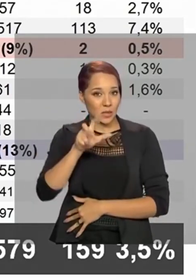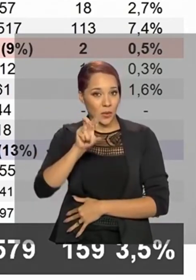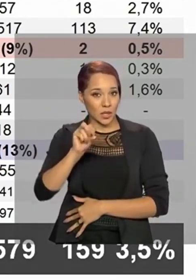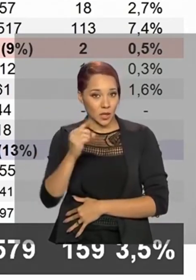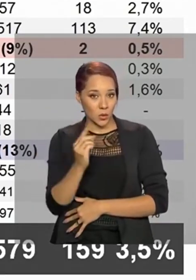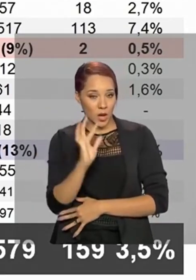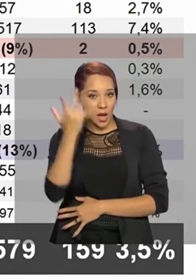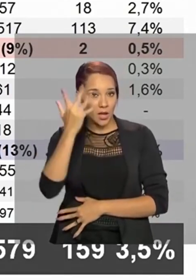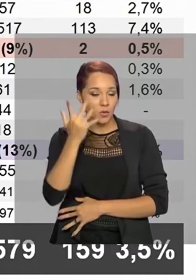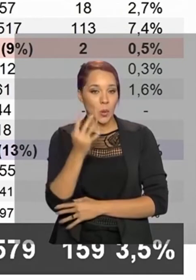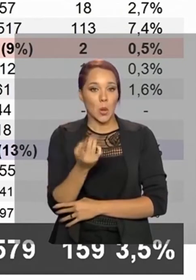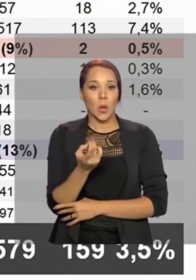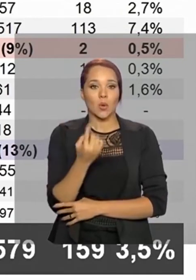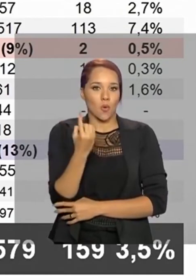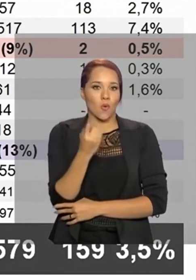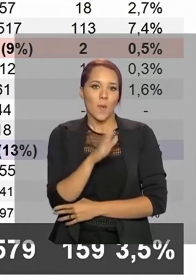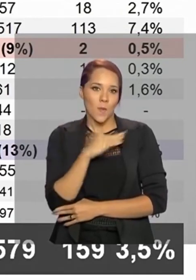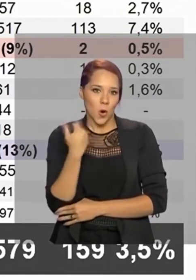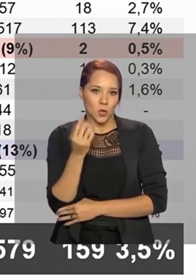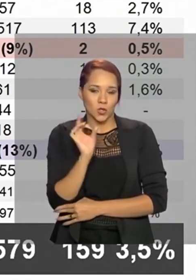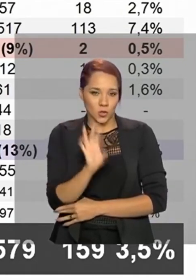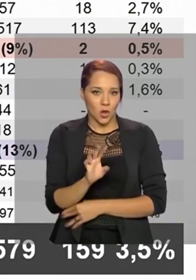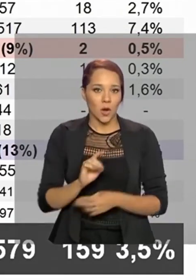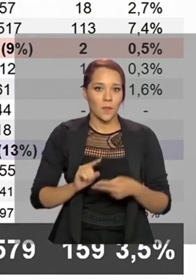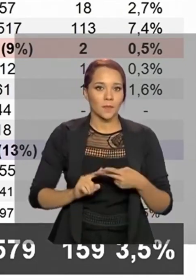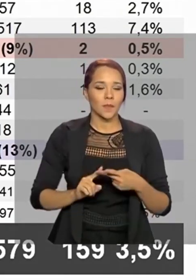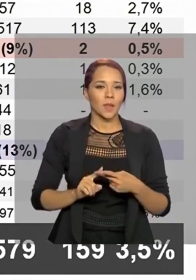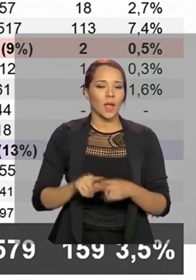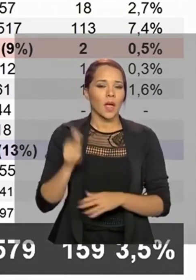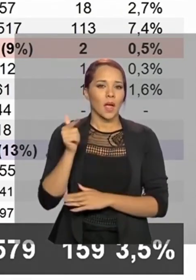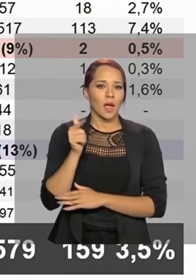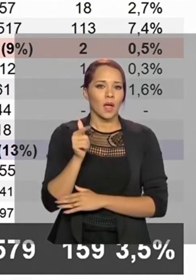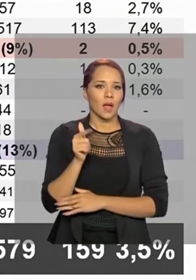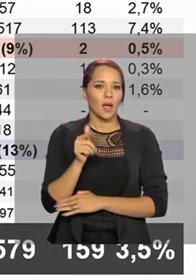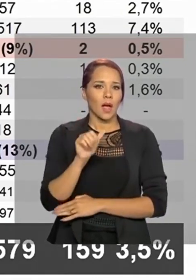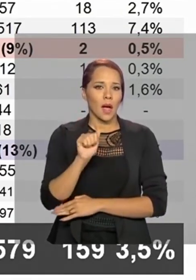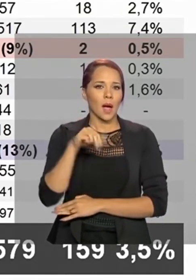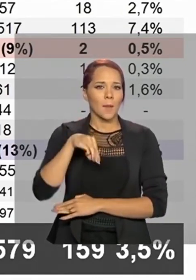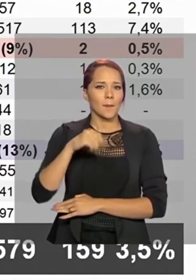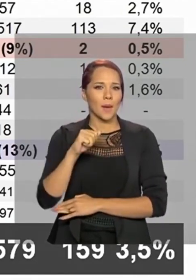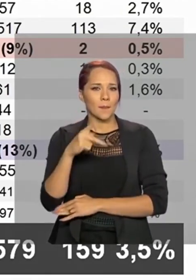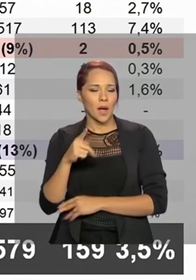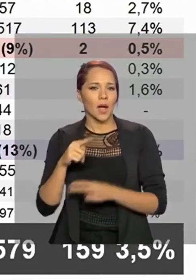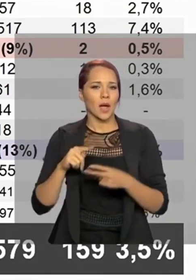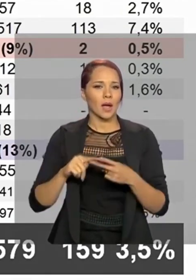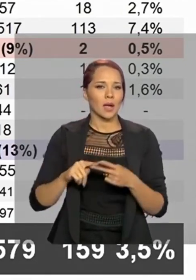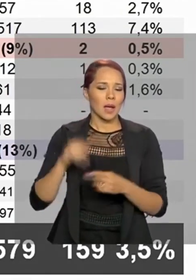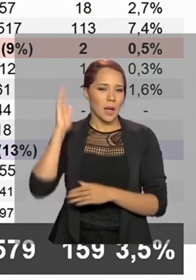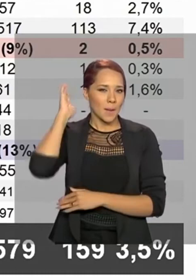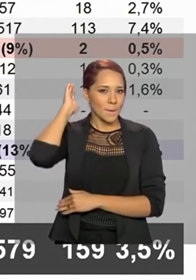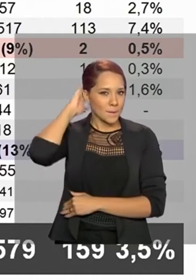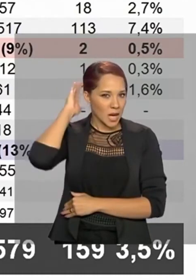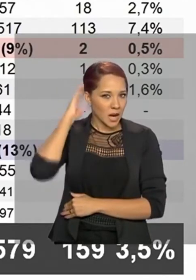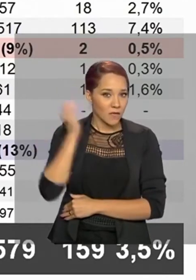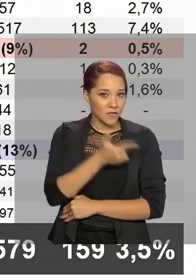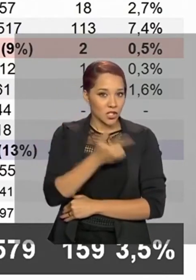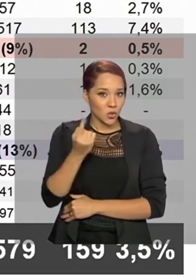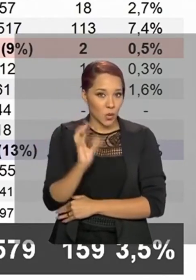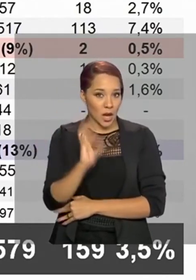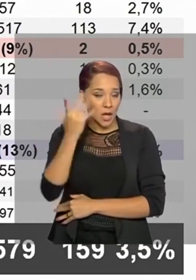óbito, 0,7% de letalidade. Amapá, 8 casos, nenhum óbito. Pará, 21 casos, nenhum